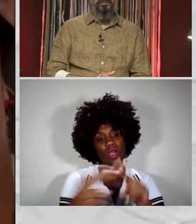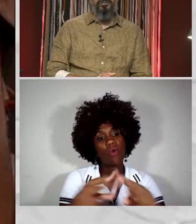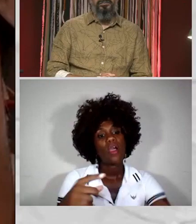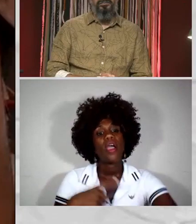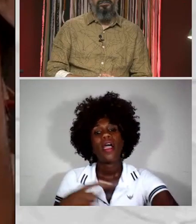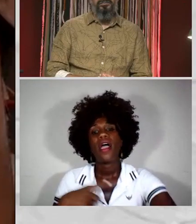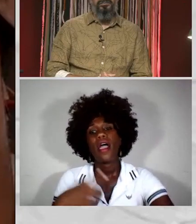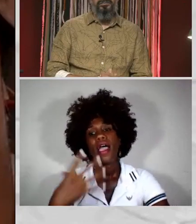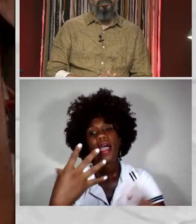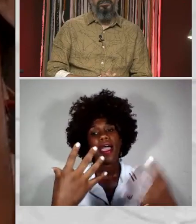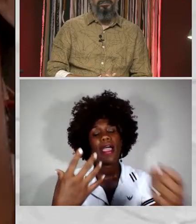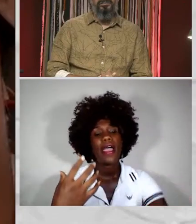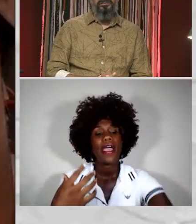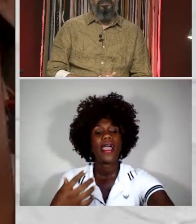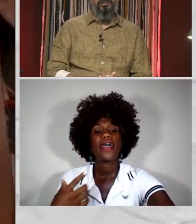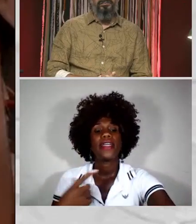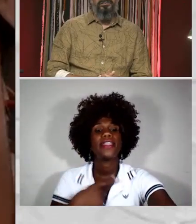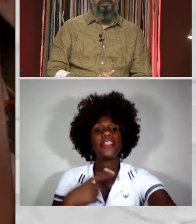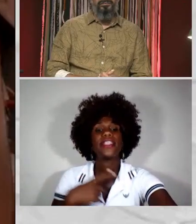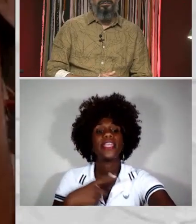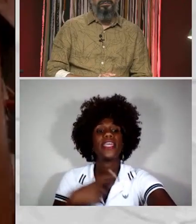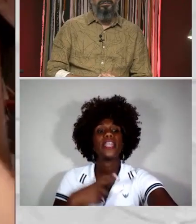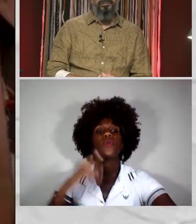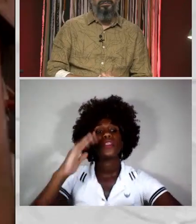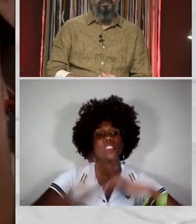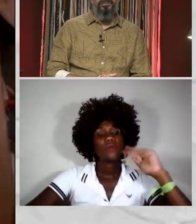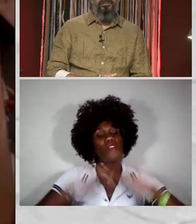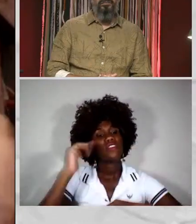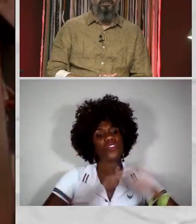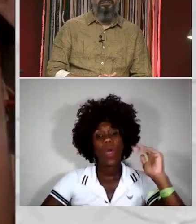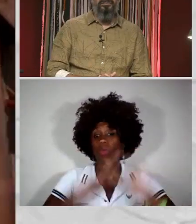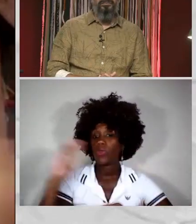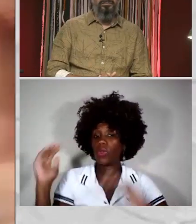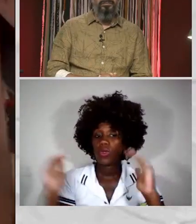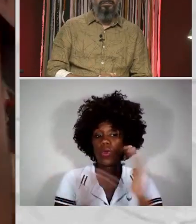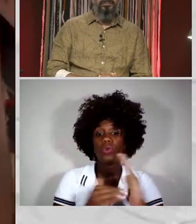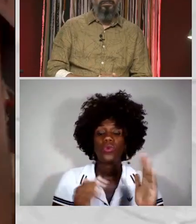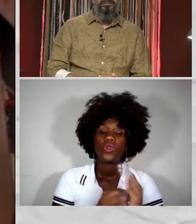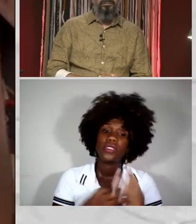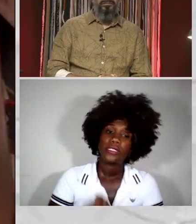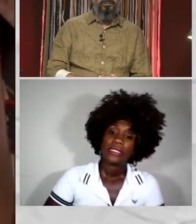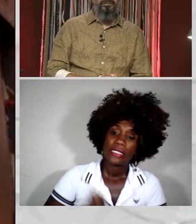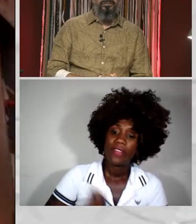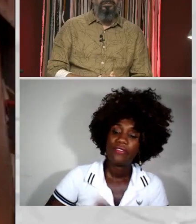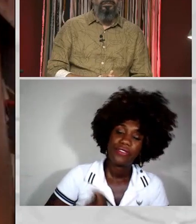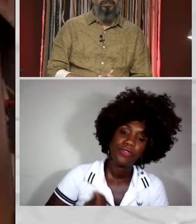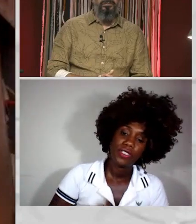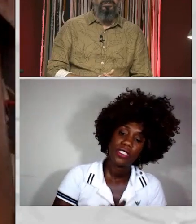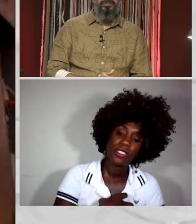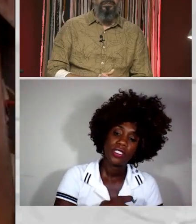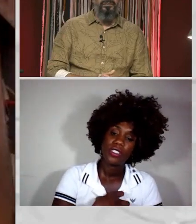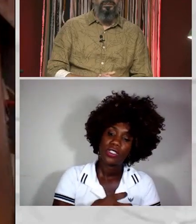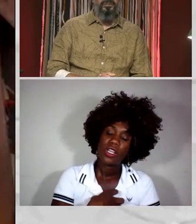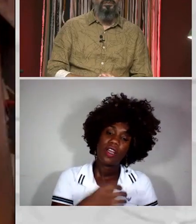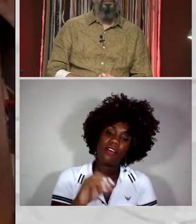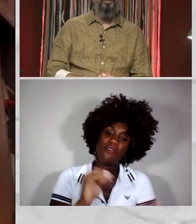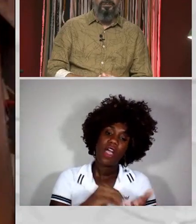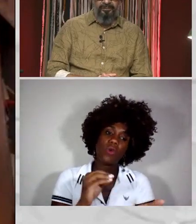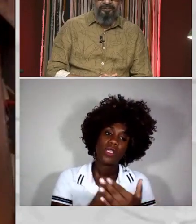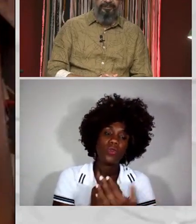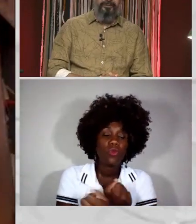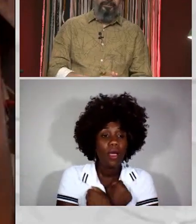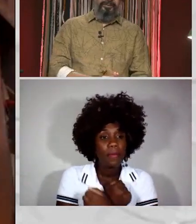abraçando esses artistas todos que estão, de alguma forma, aí sentindo falta desse abraço artístico.